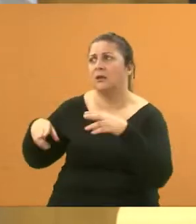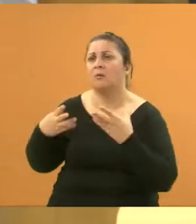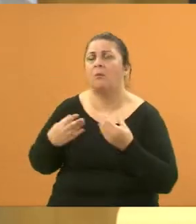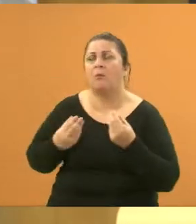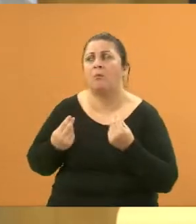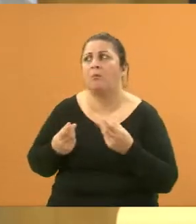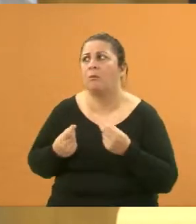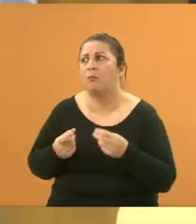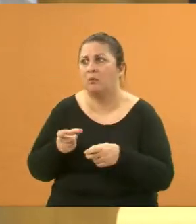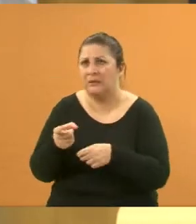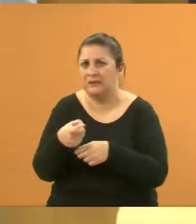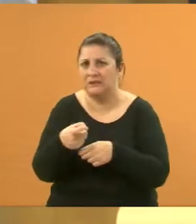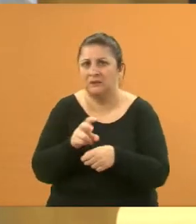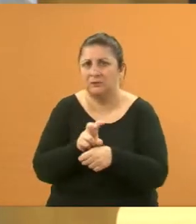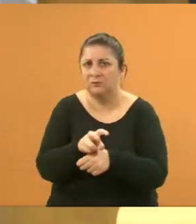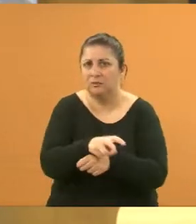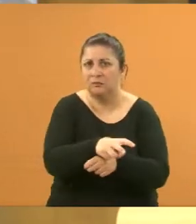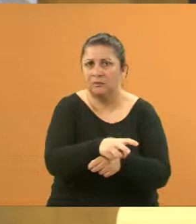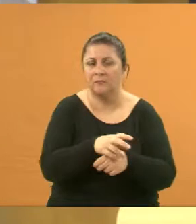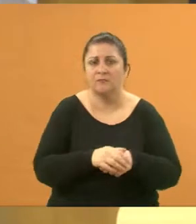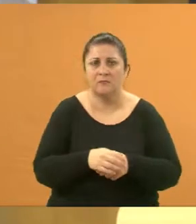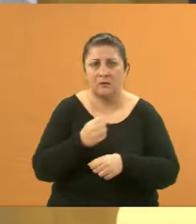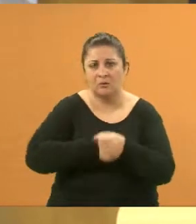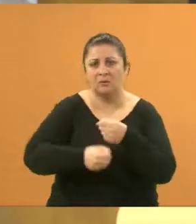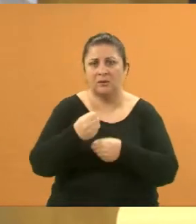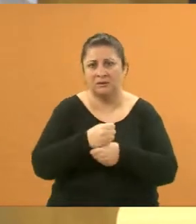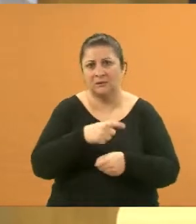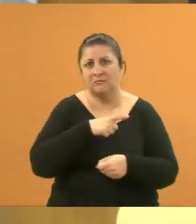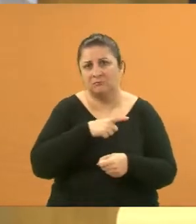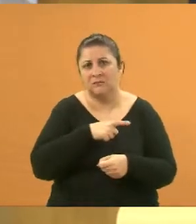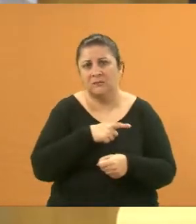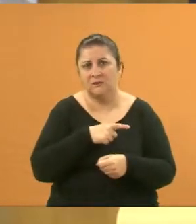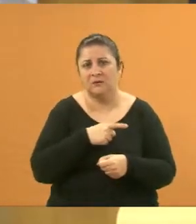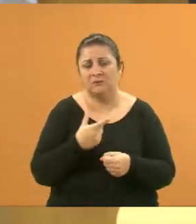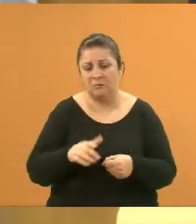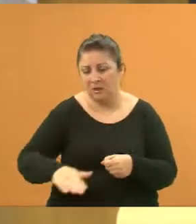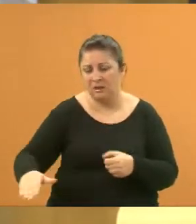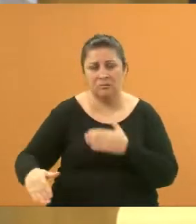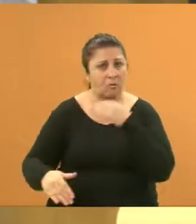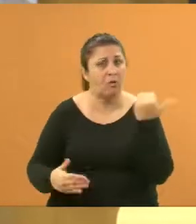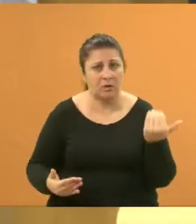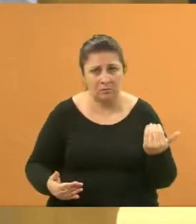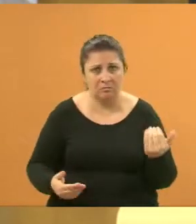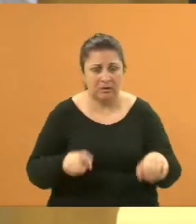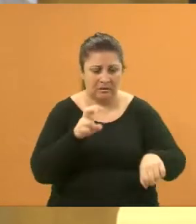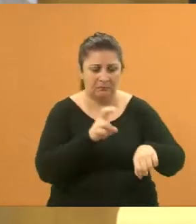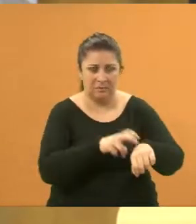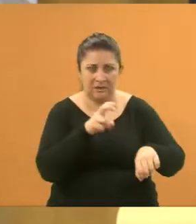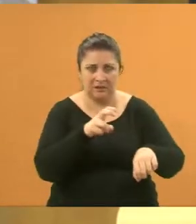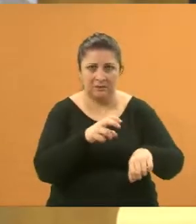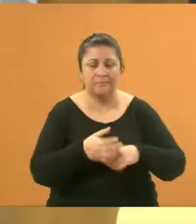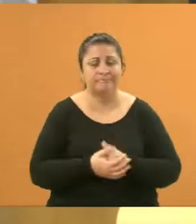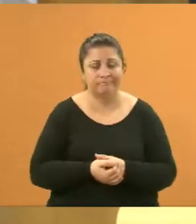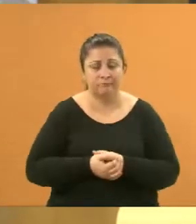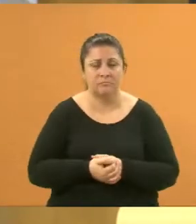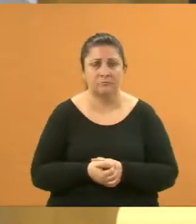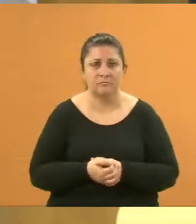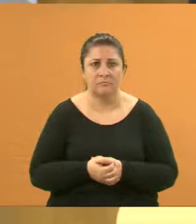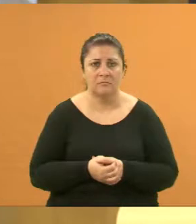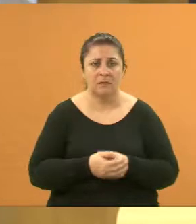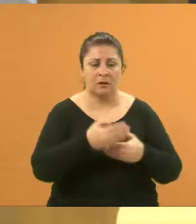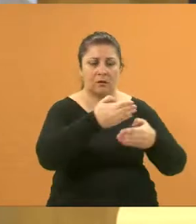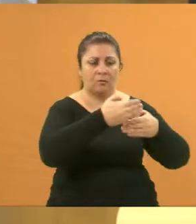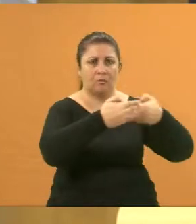ali, que o ano passado tiveram até um acidente grave aí com uma criança. Mas o do